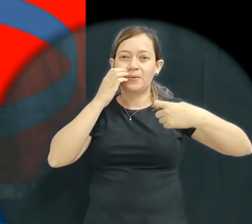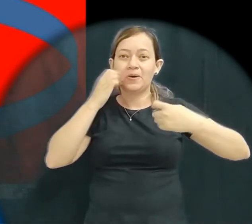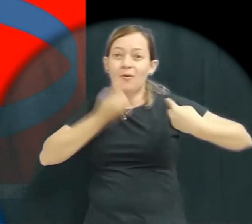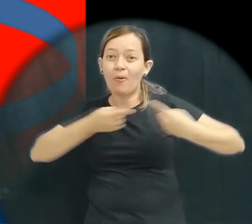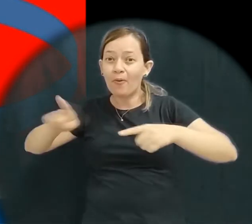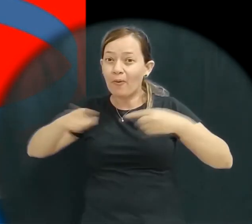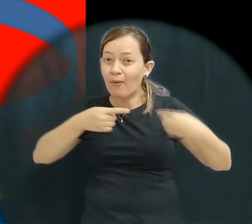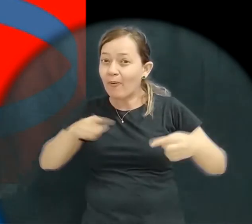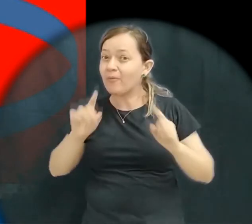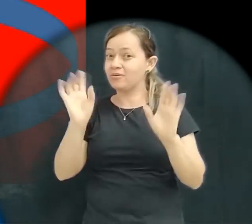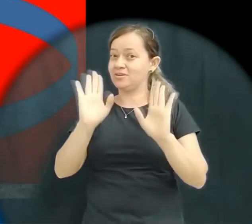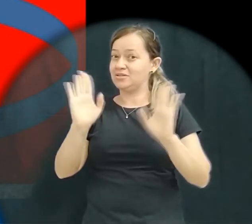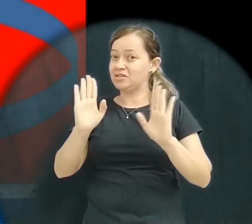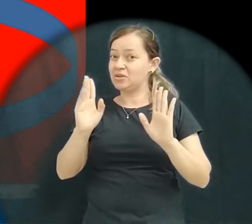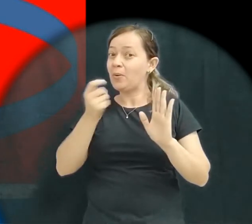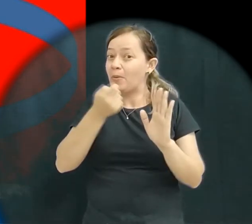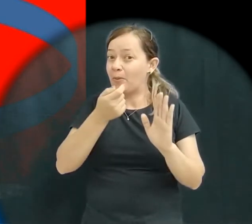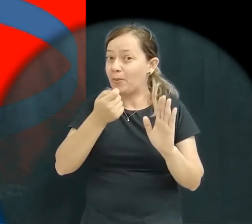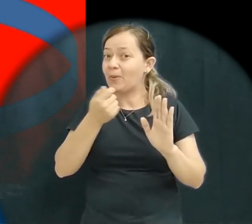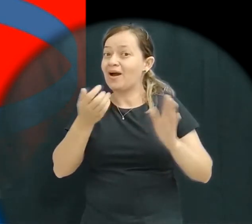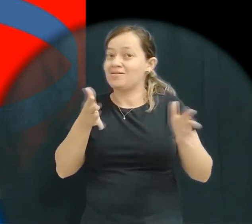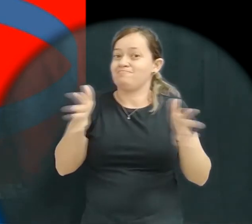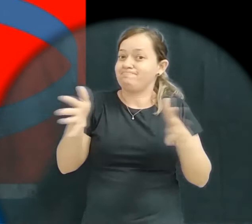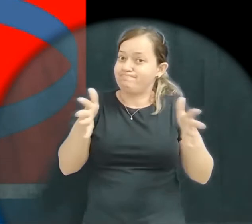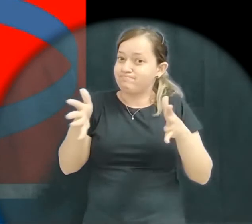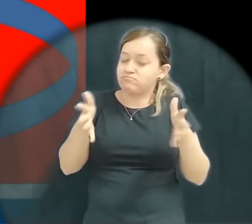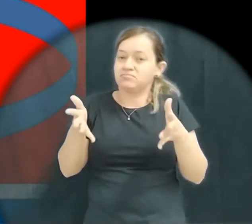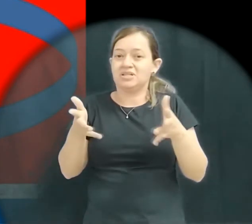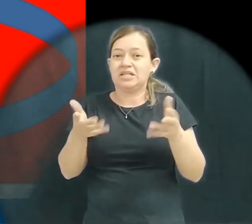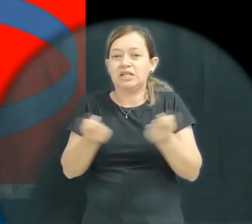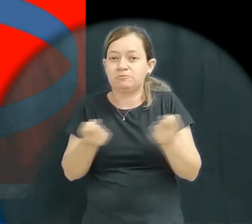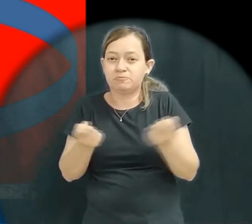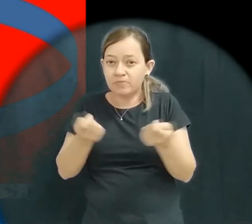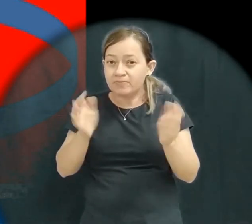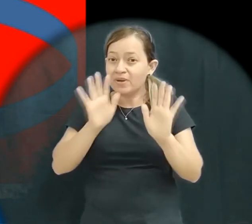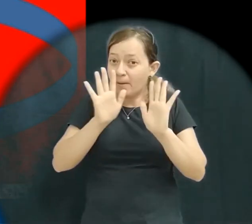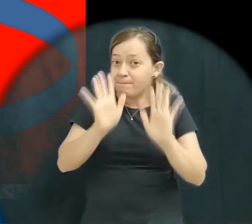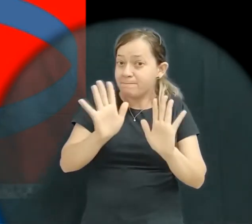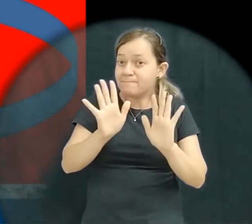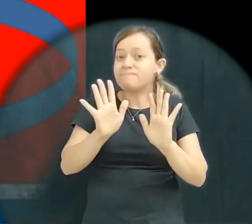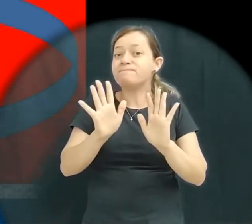não atacou o outro devido a esse equilíbrio, porque se um atacasse o outro, iria é,